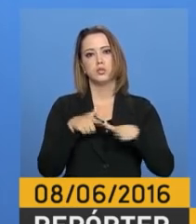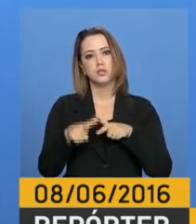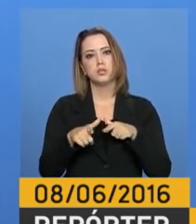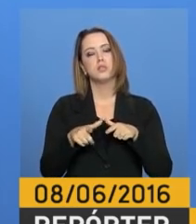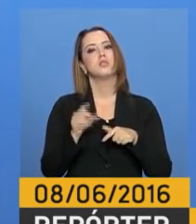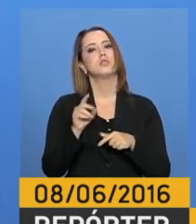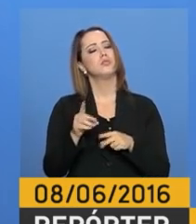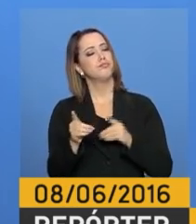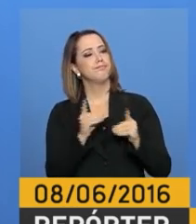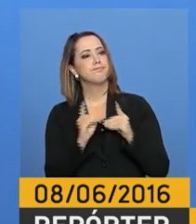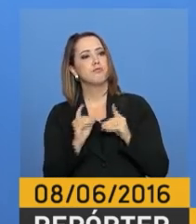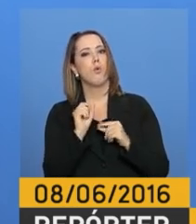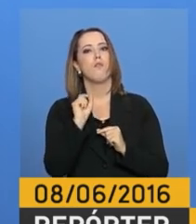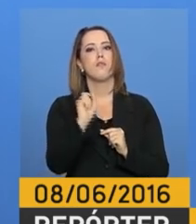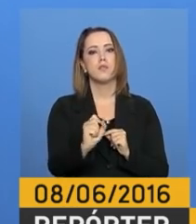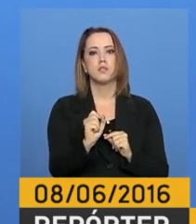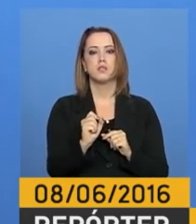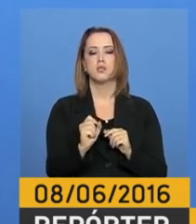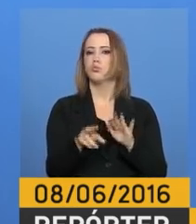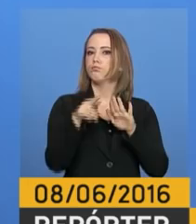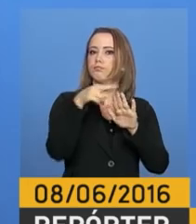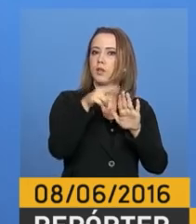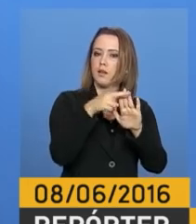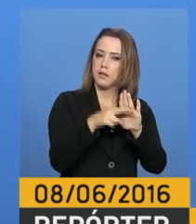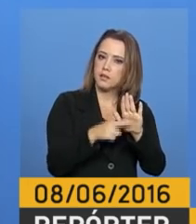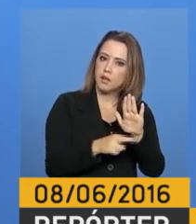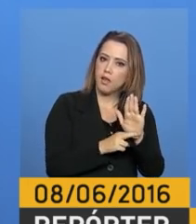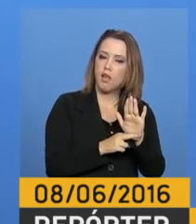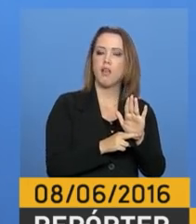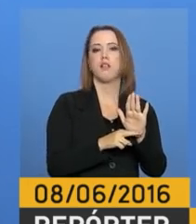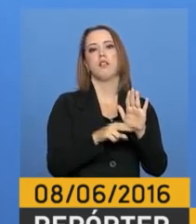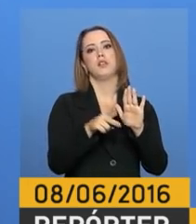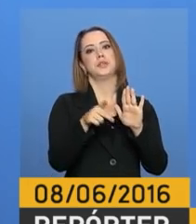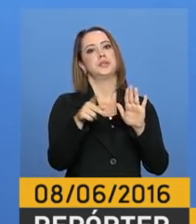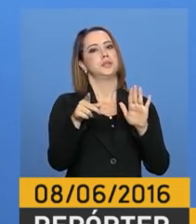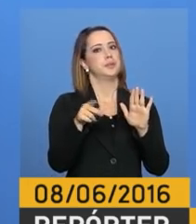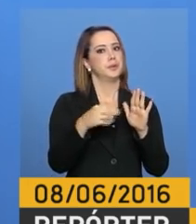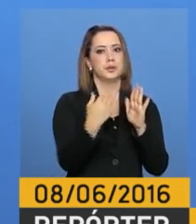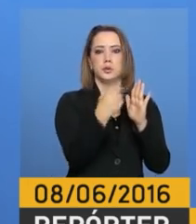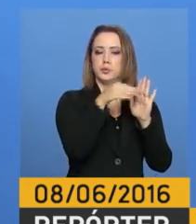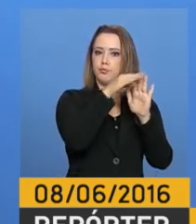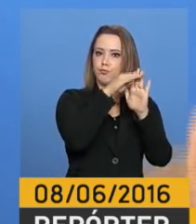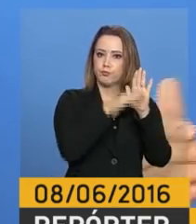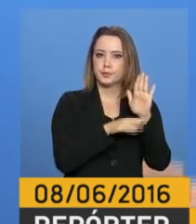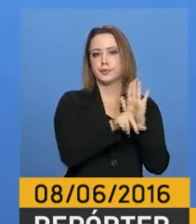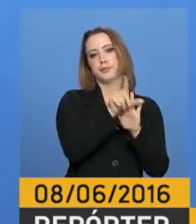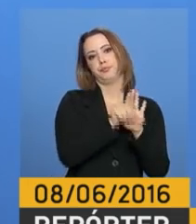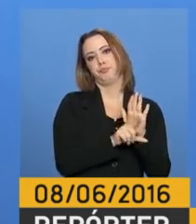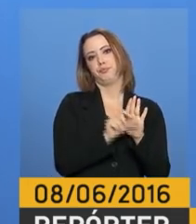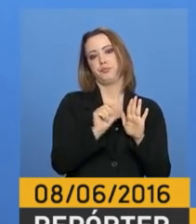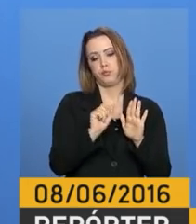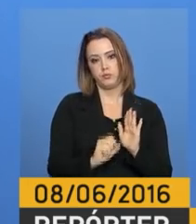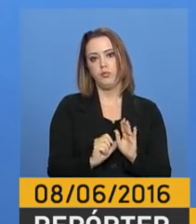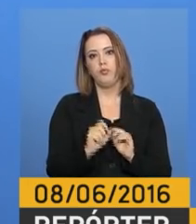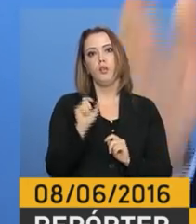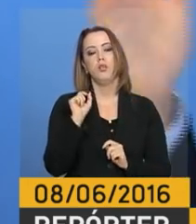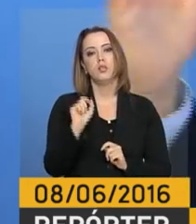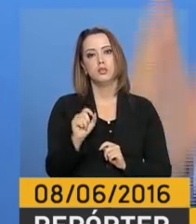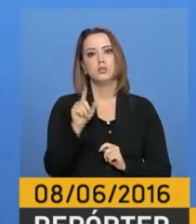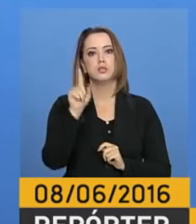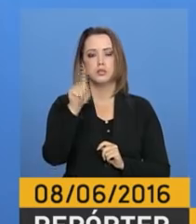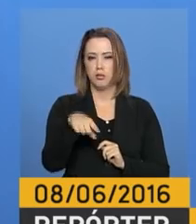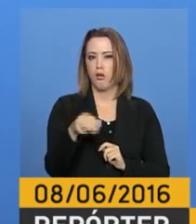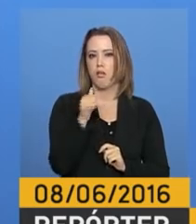certas instruções normativas certas portarias certas normas como por exemplo a